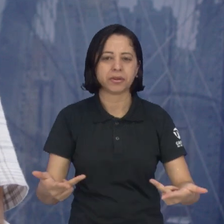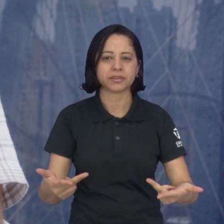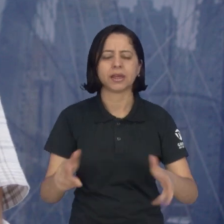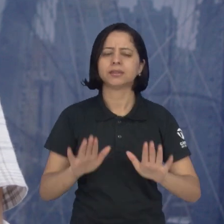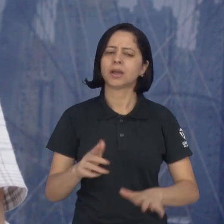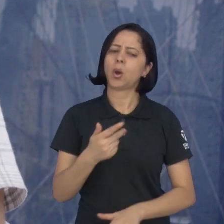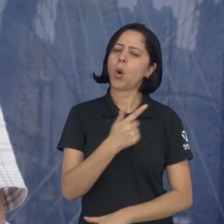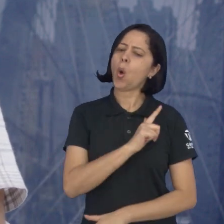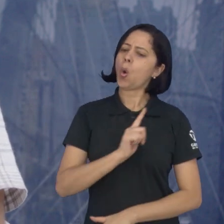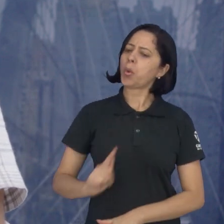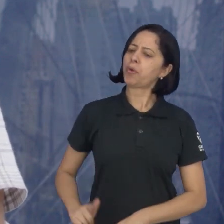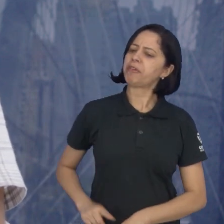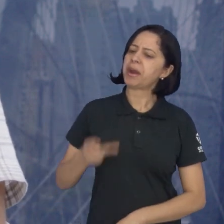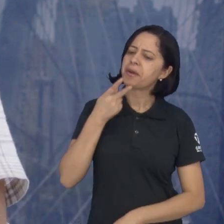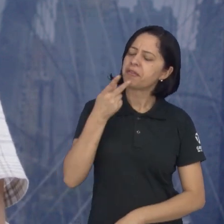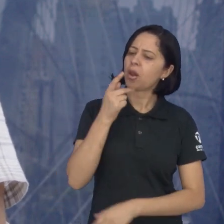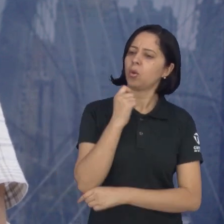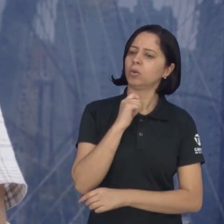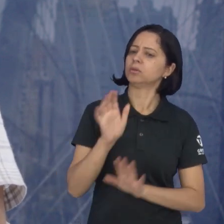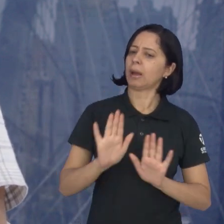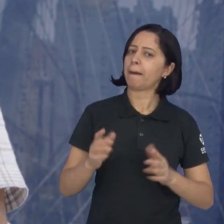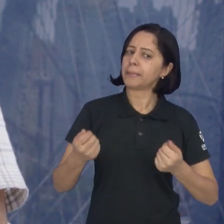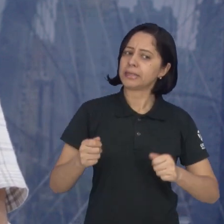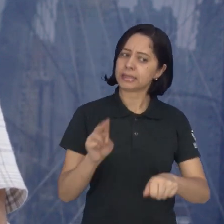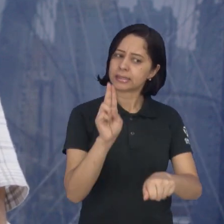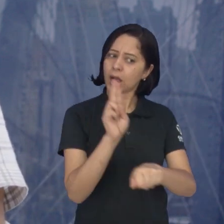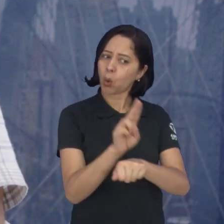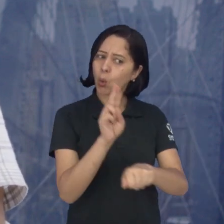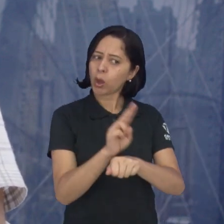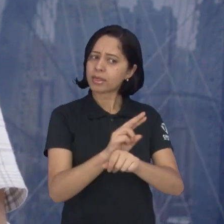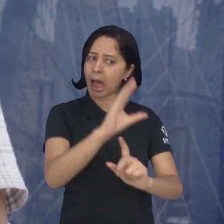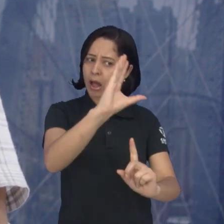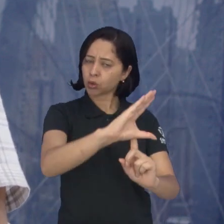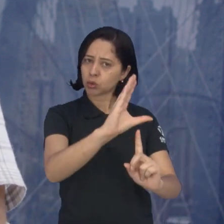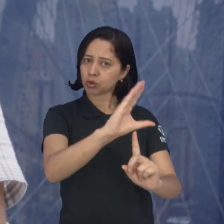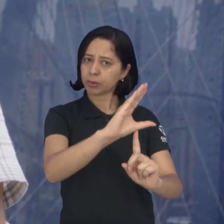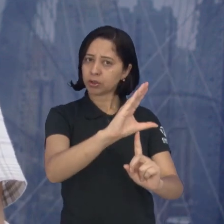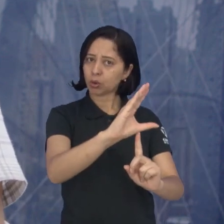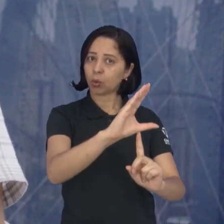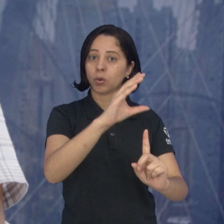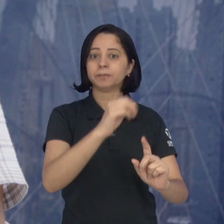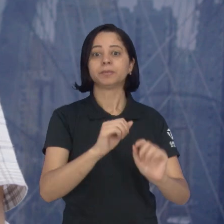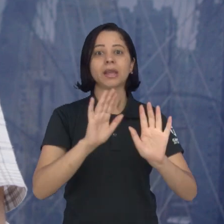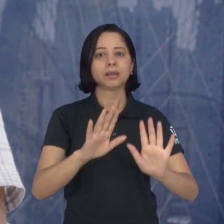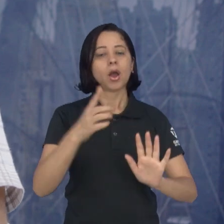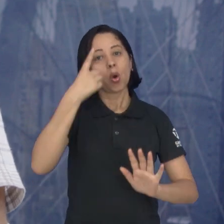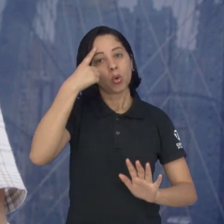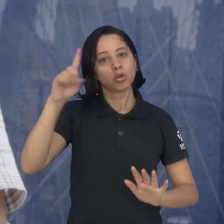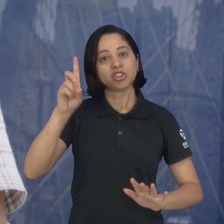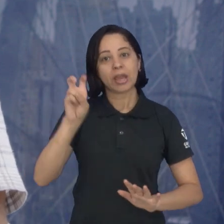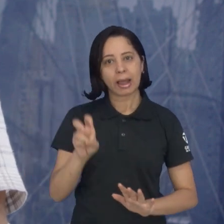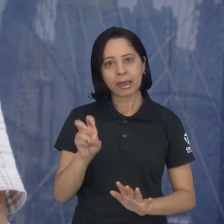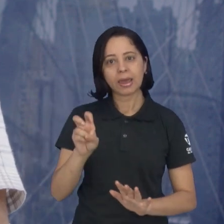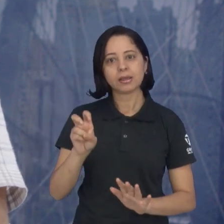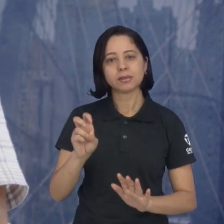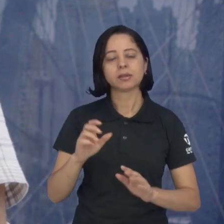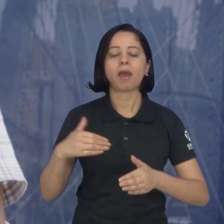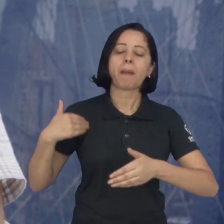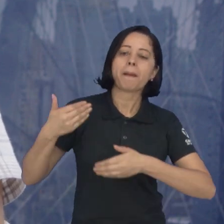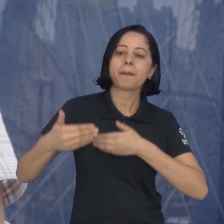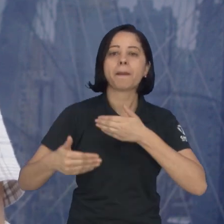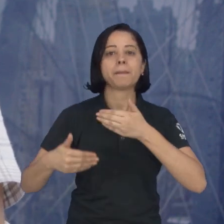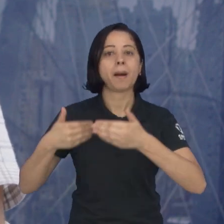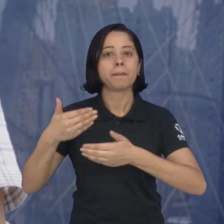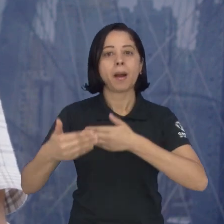não, vamos proteger o consumidor e vamos fazer um dia que é o dia 15. Esse dia foi evoluindo, virou o Dia Internacional